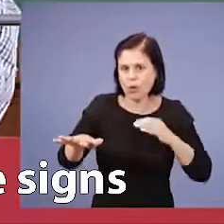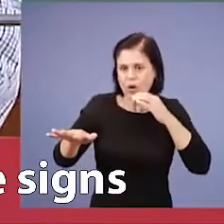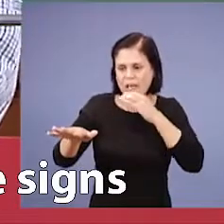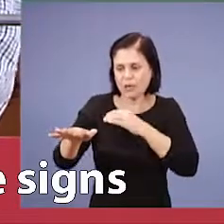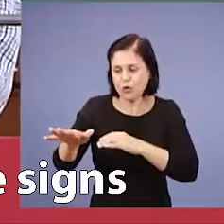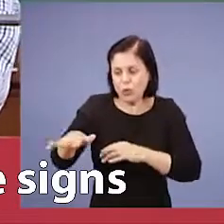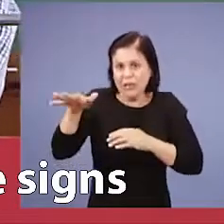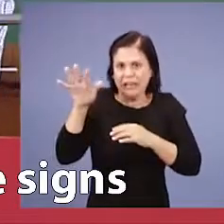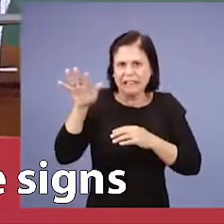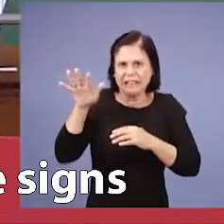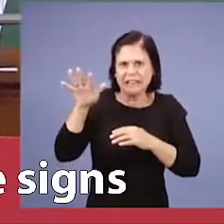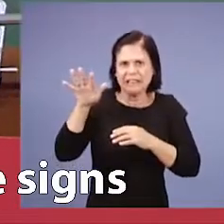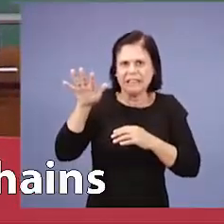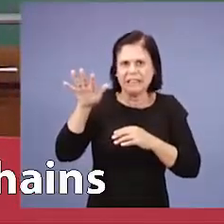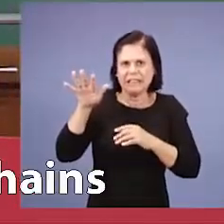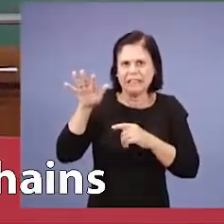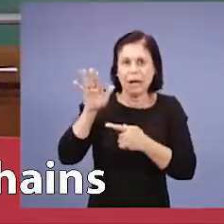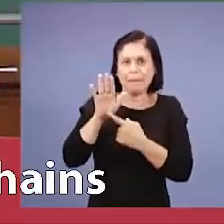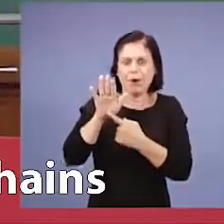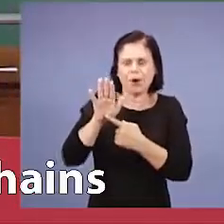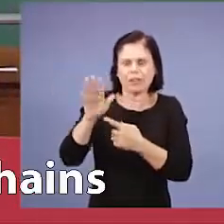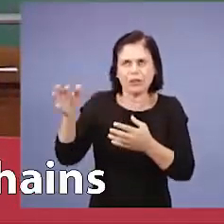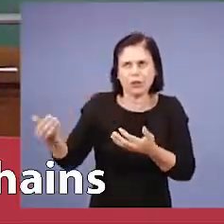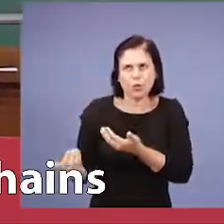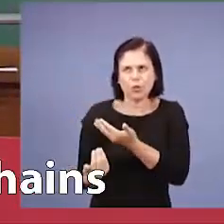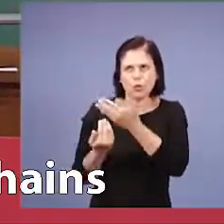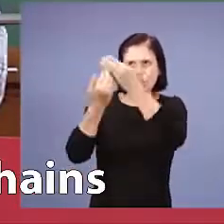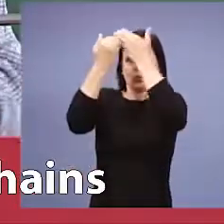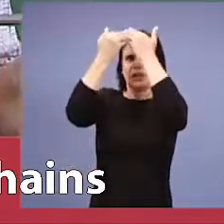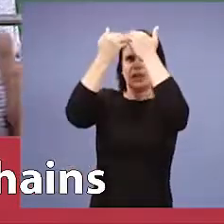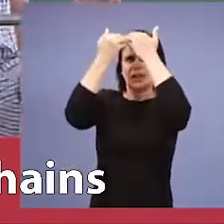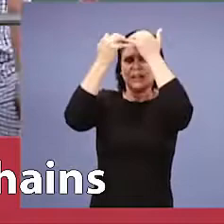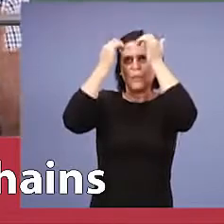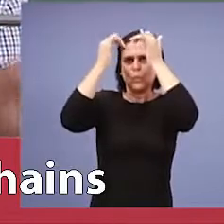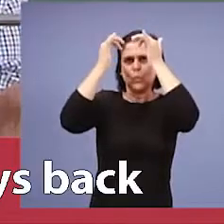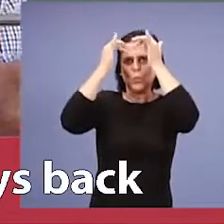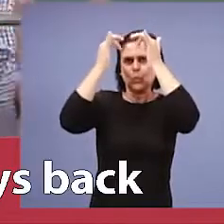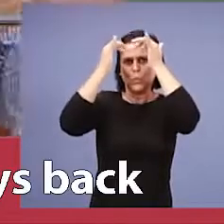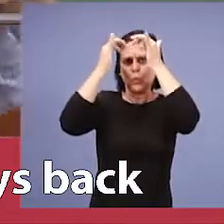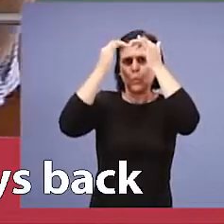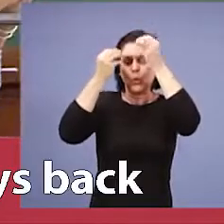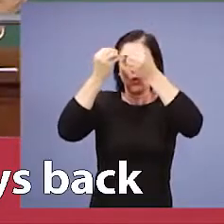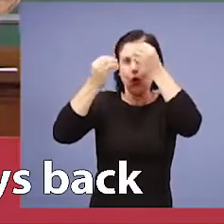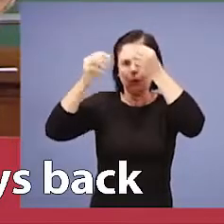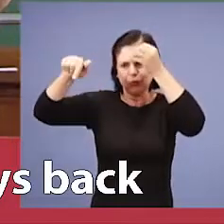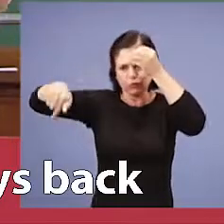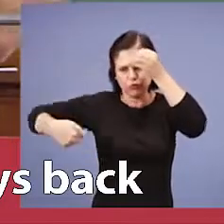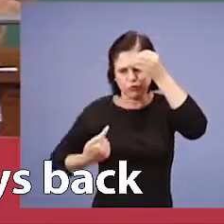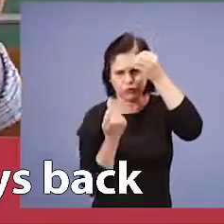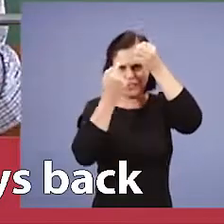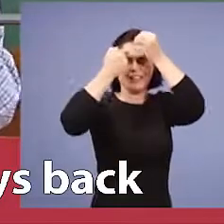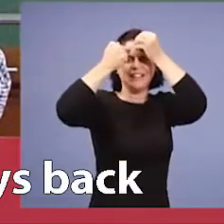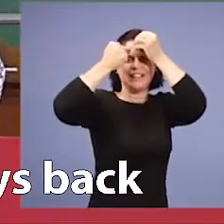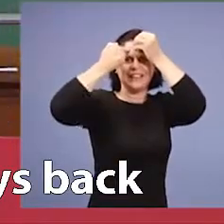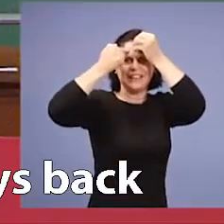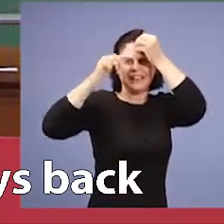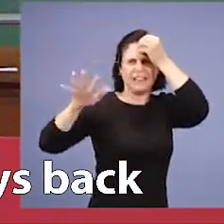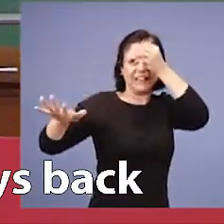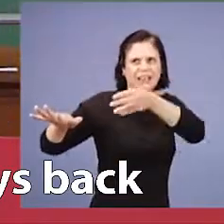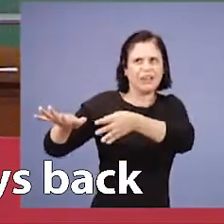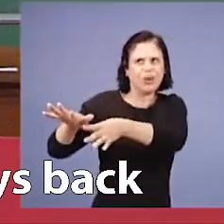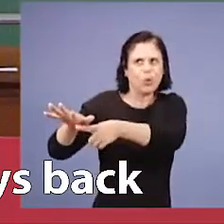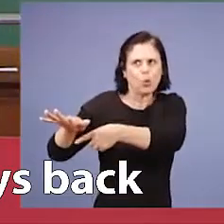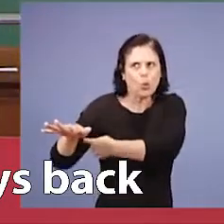vem são sinais que são enviados ao cérebro por corrente chamada aferentes e o cérebro